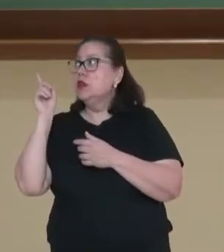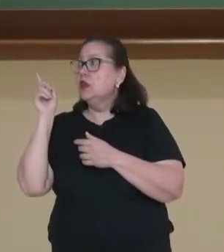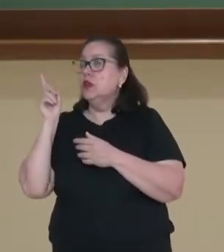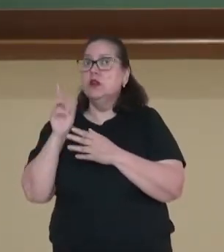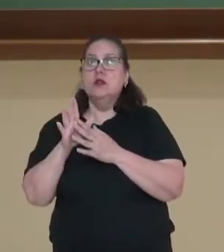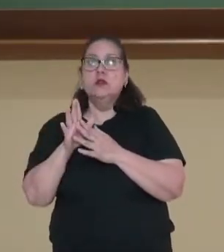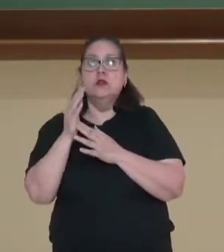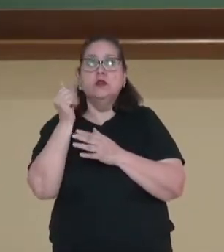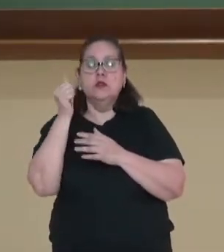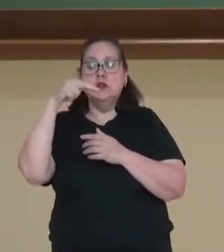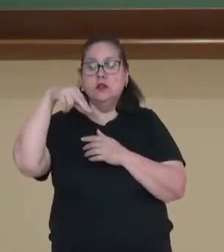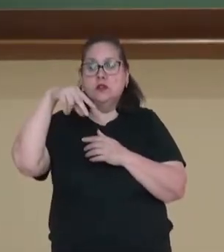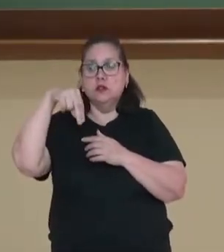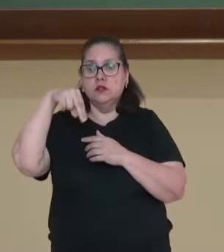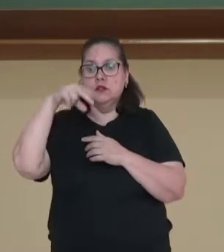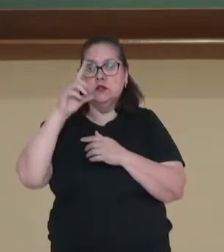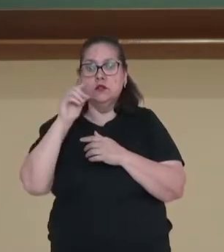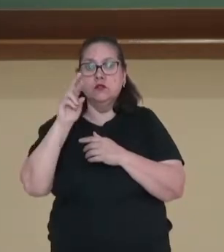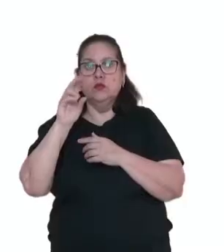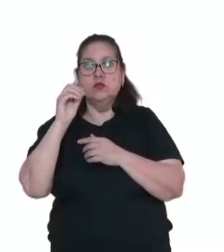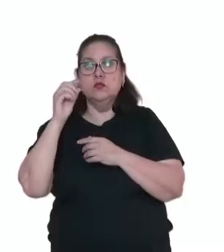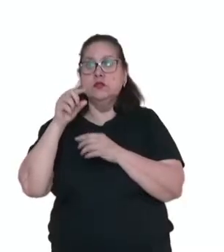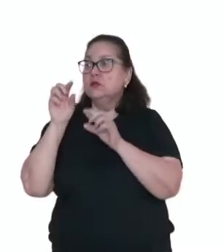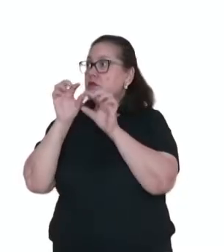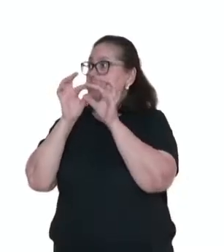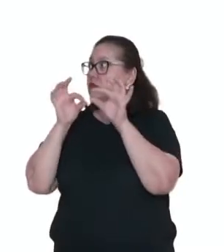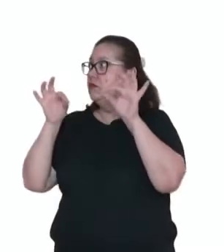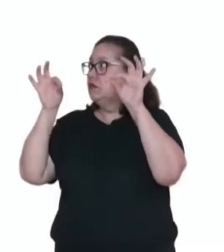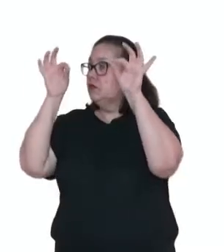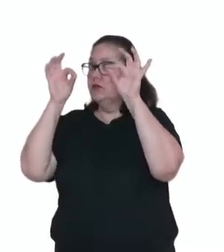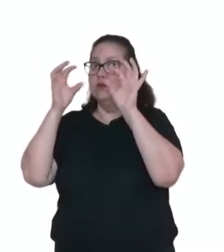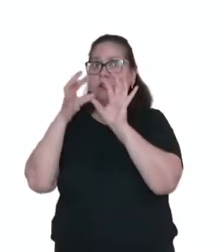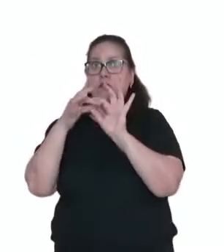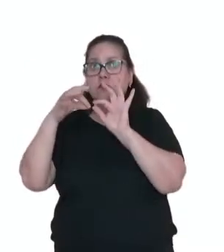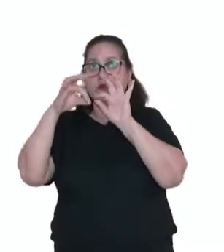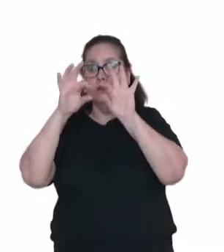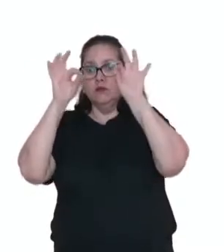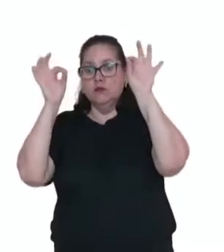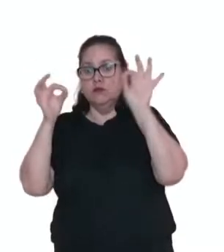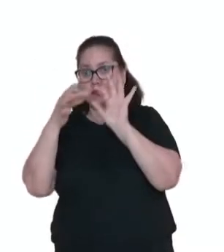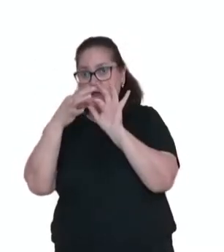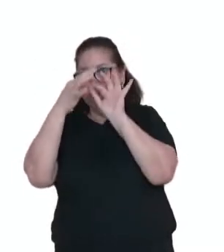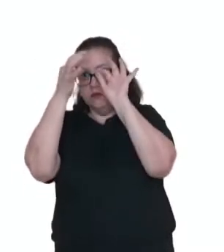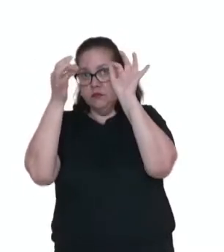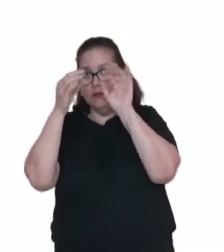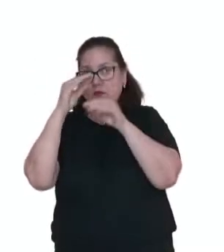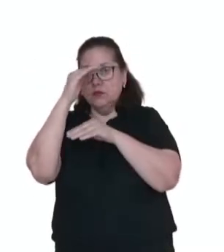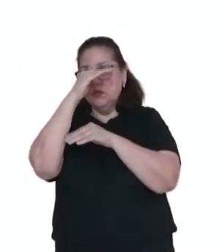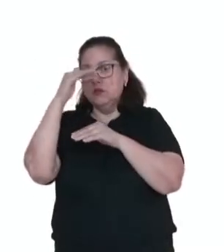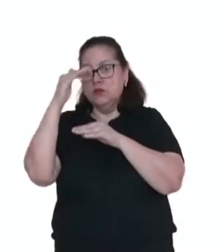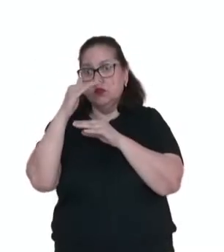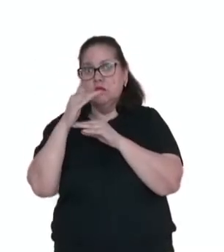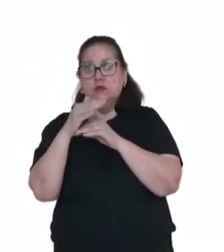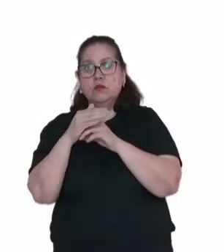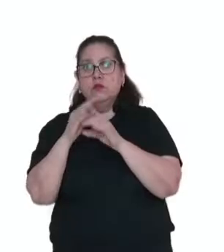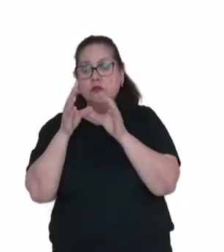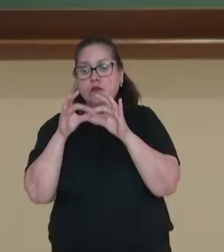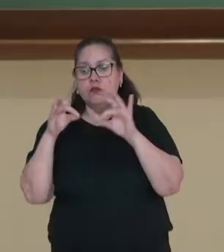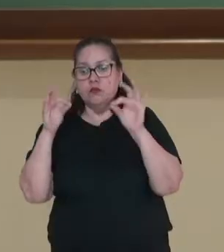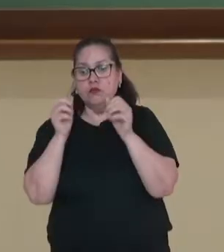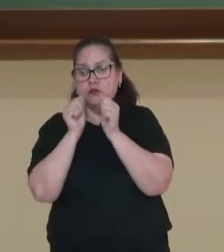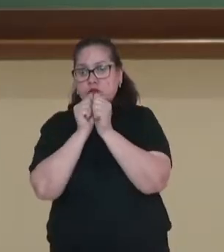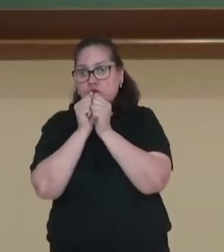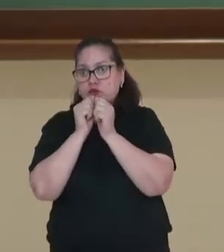Então, o androceu é formado pelos filetes e anteras, gineceu ou pistilo é formado pelo estigma, que é a parte superior, estilete, ovário e com